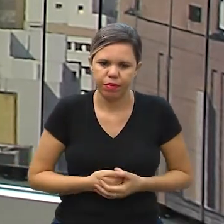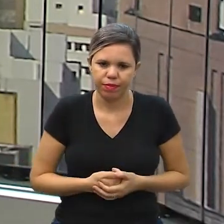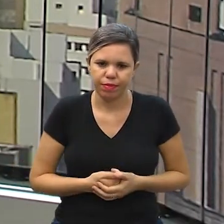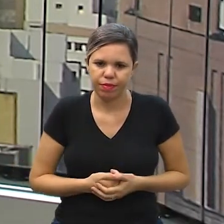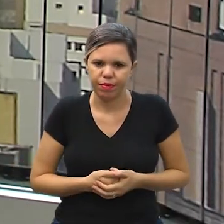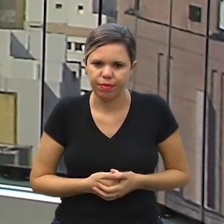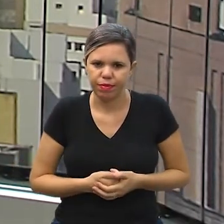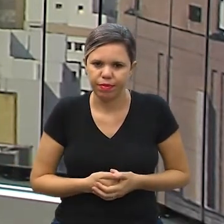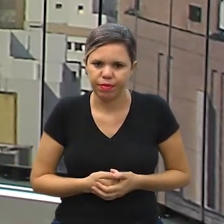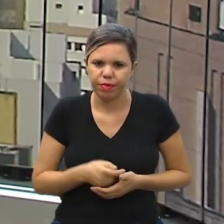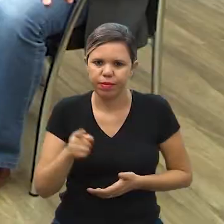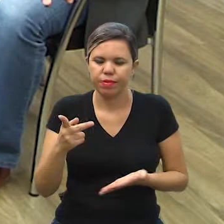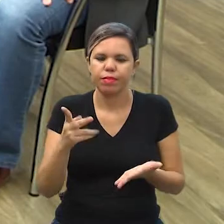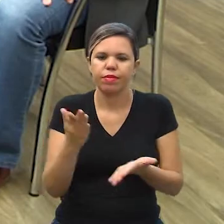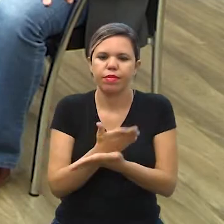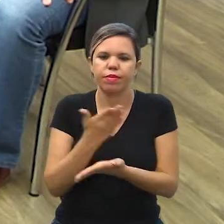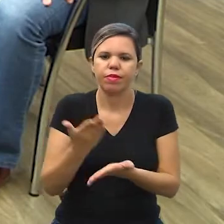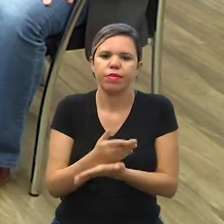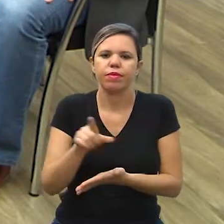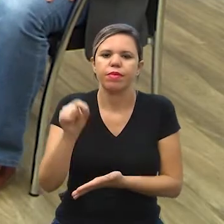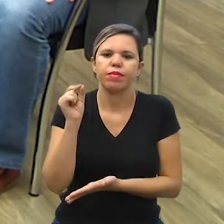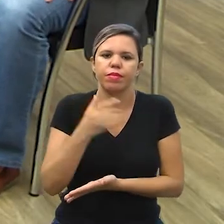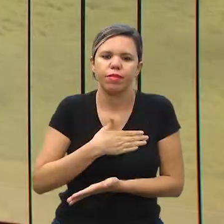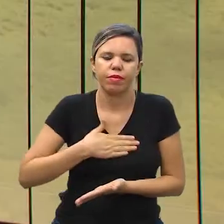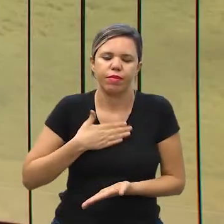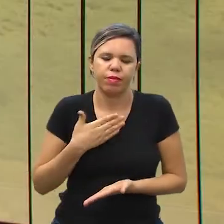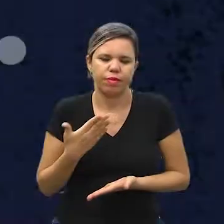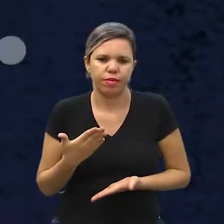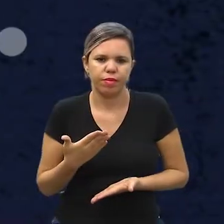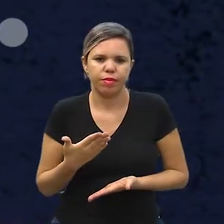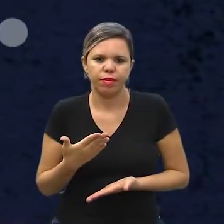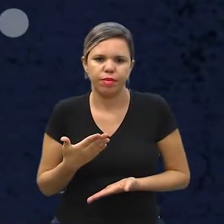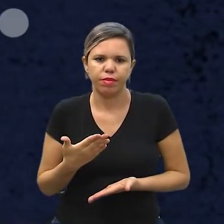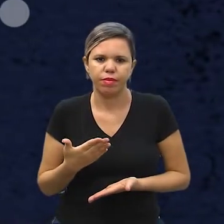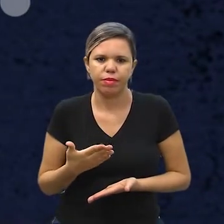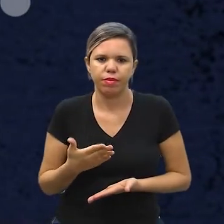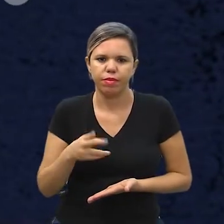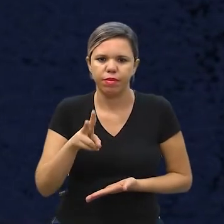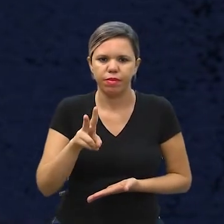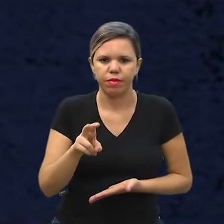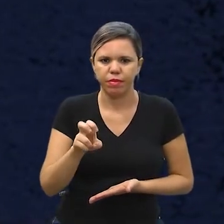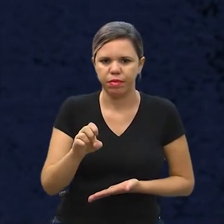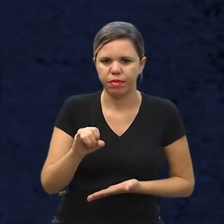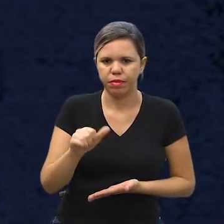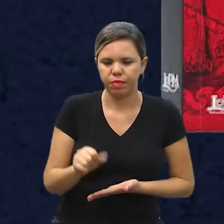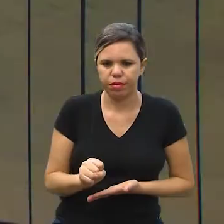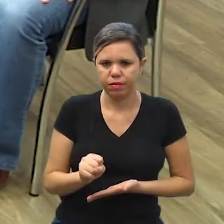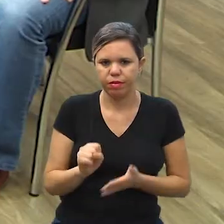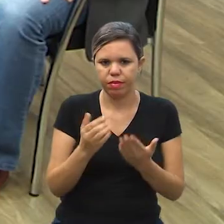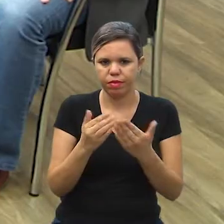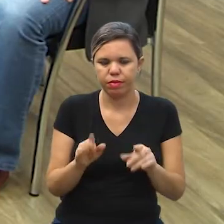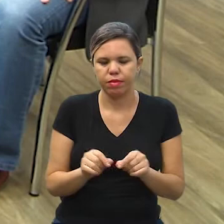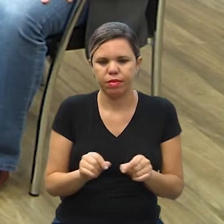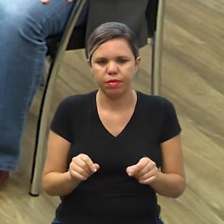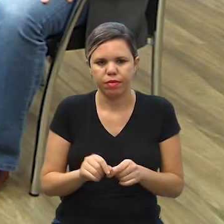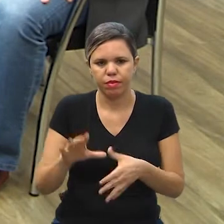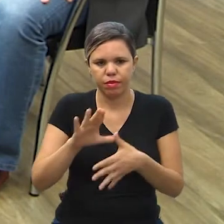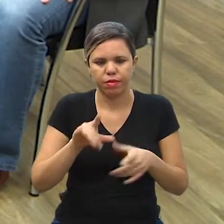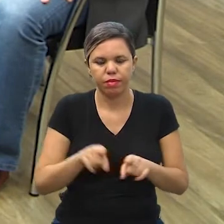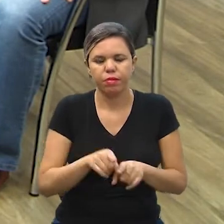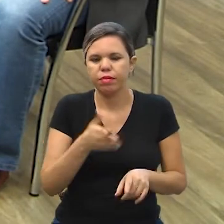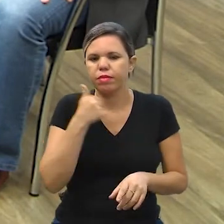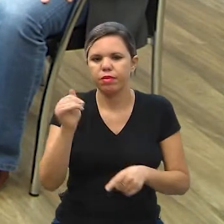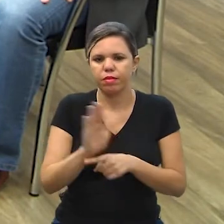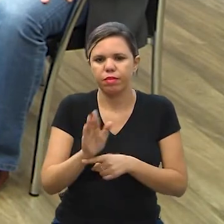você gosta mais o seu livro preferido veias abertas da América Latina o